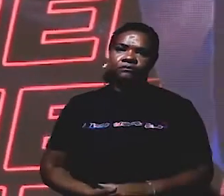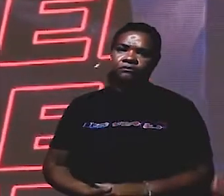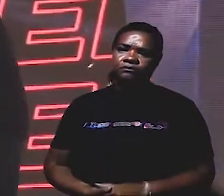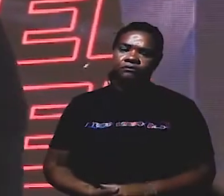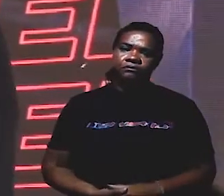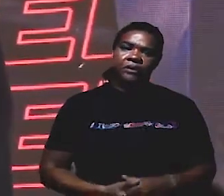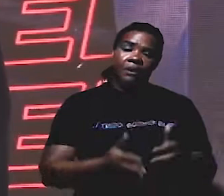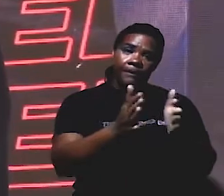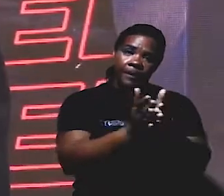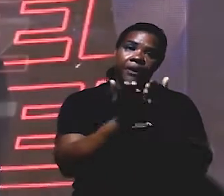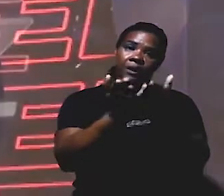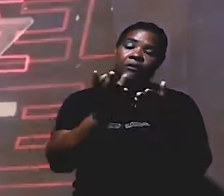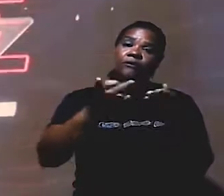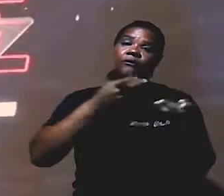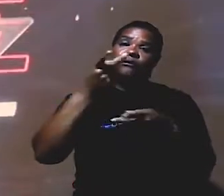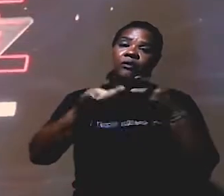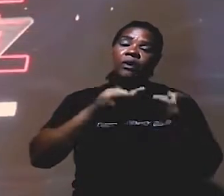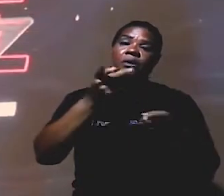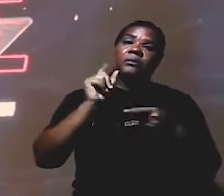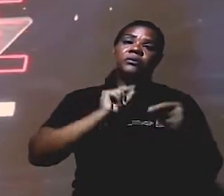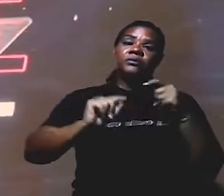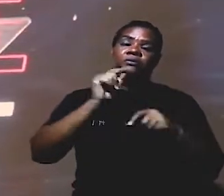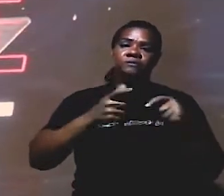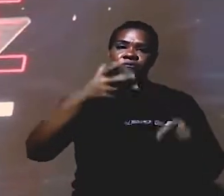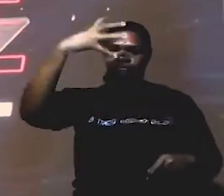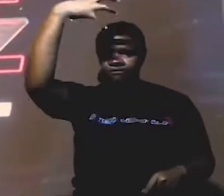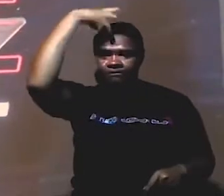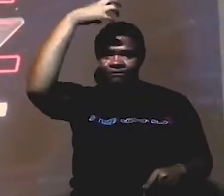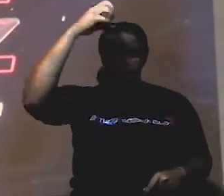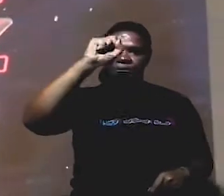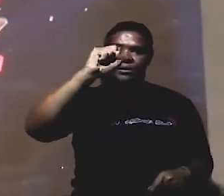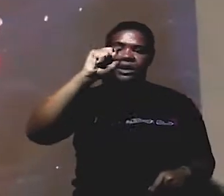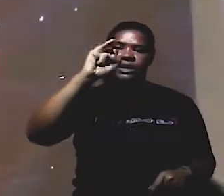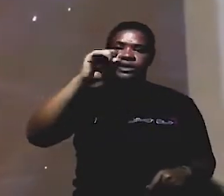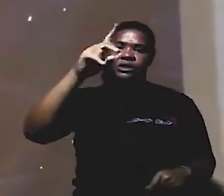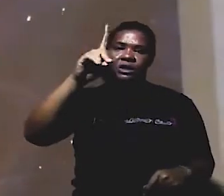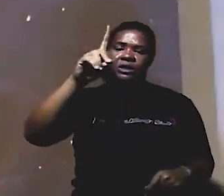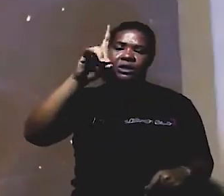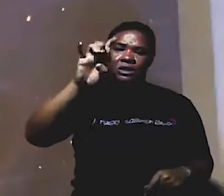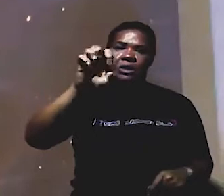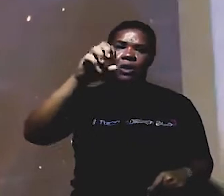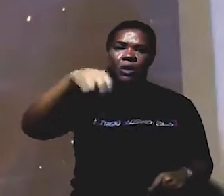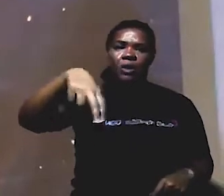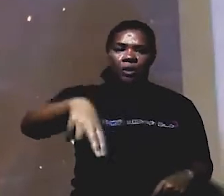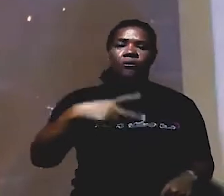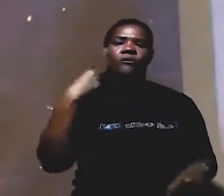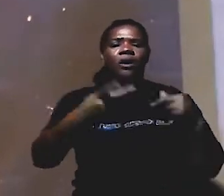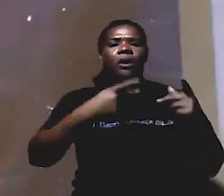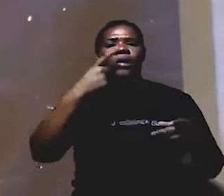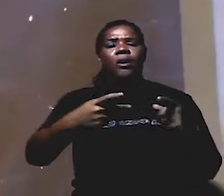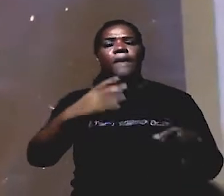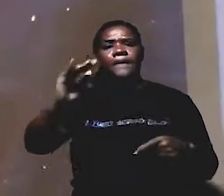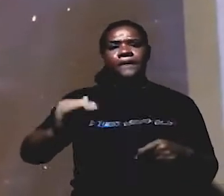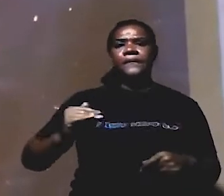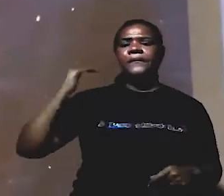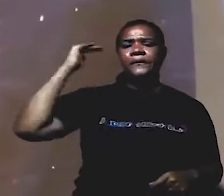Confira o que a Bíblia diz. E foi o rei a Gibeon para lá sacrificar, porque aquele era o alto